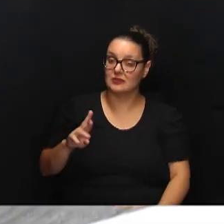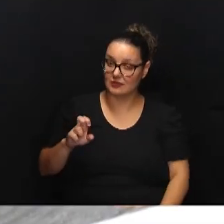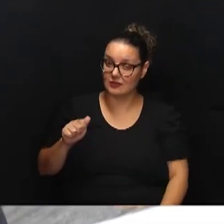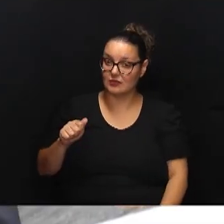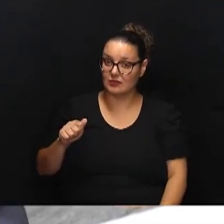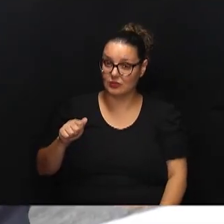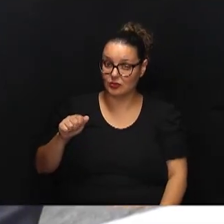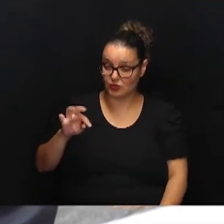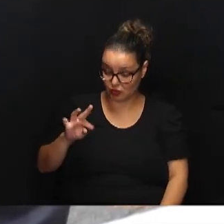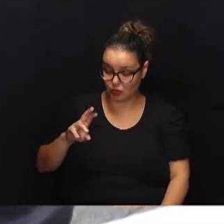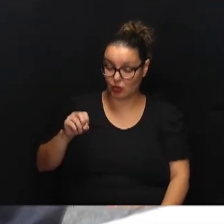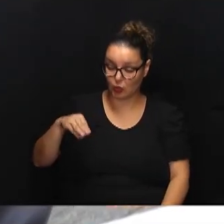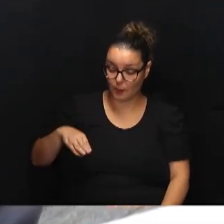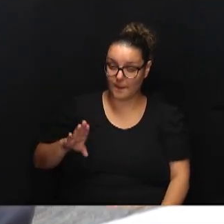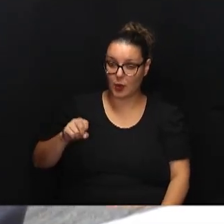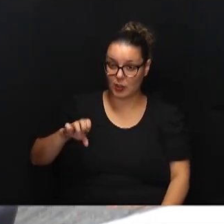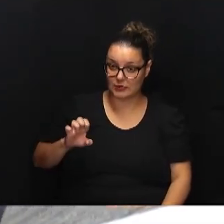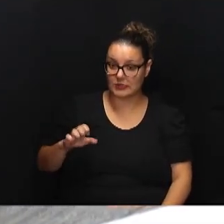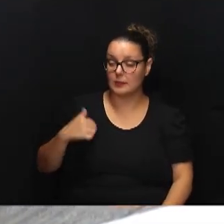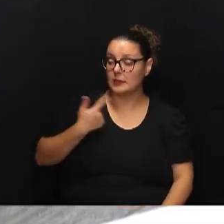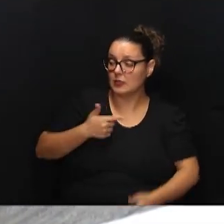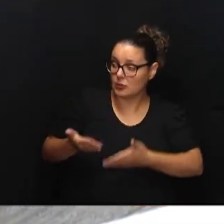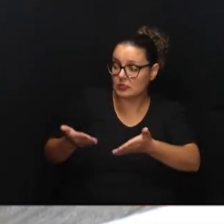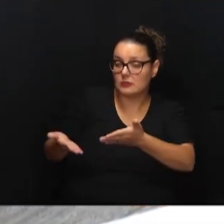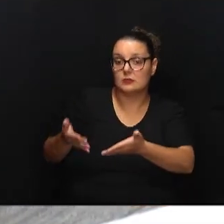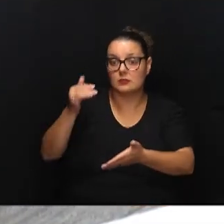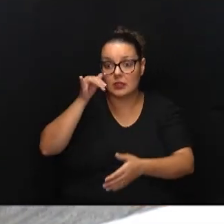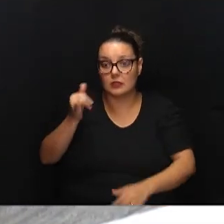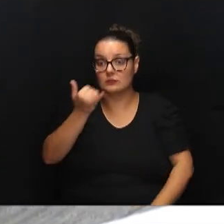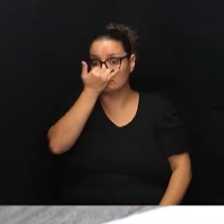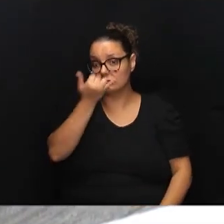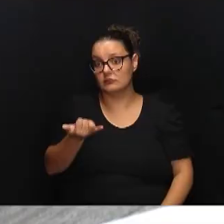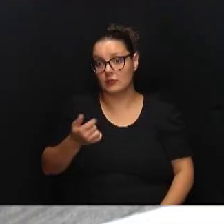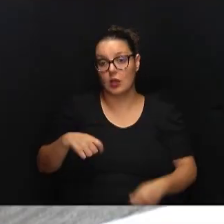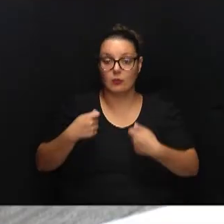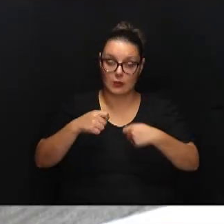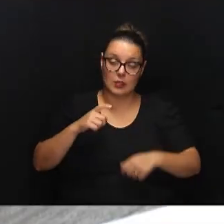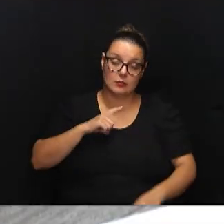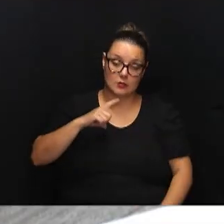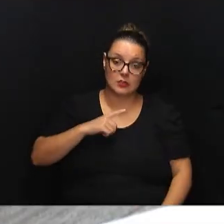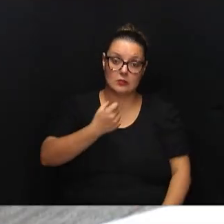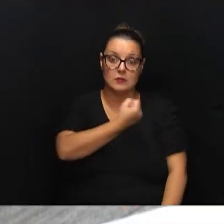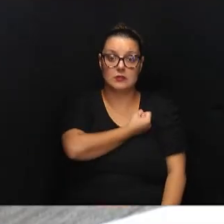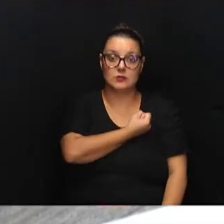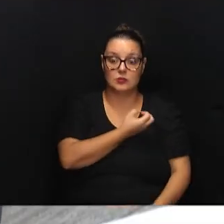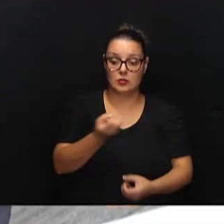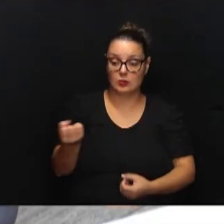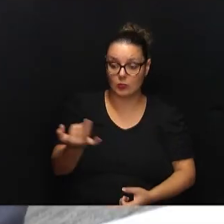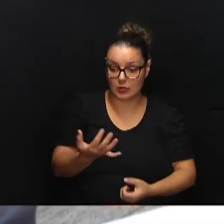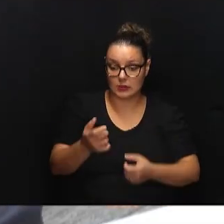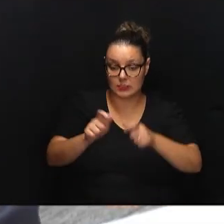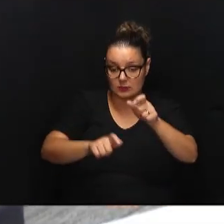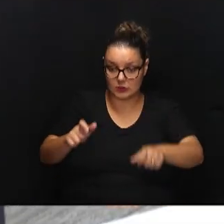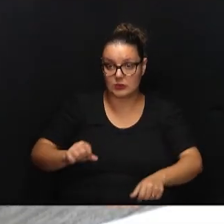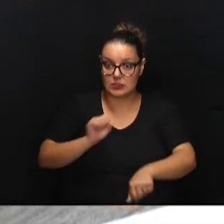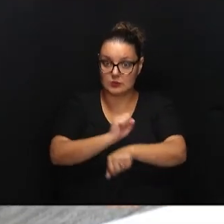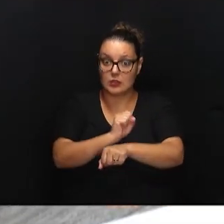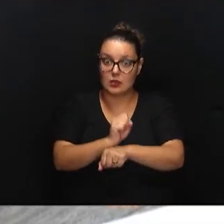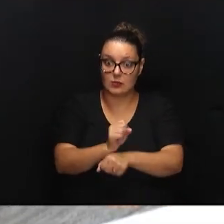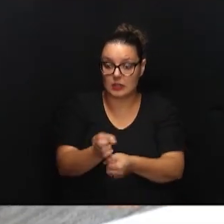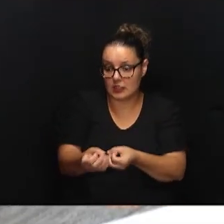gente consiga trabalhar na prevenção, obviamente a gente tem que ter esse tipo de número, esse tipo de dados, quantas pessoas estão esperando esse tipo